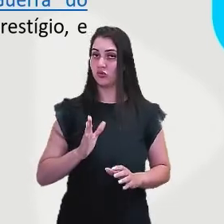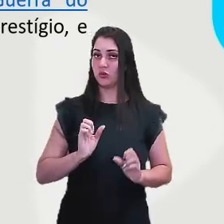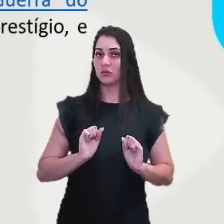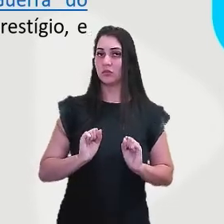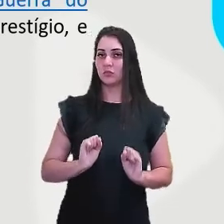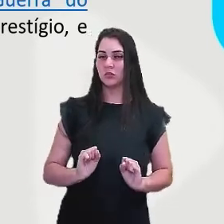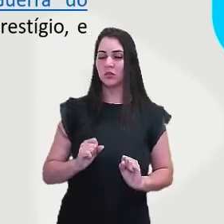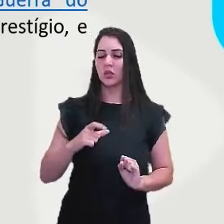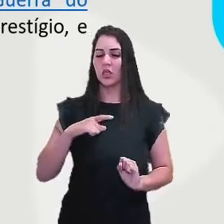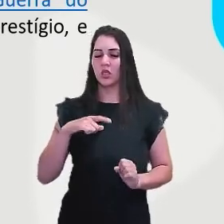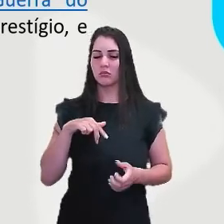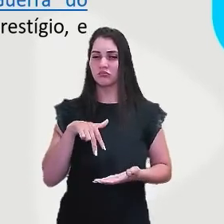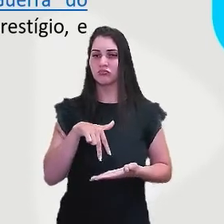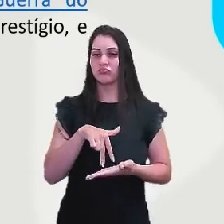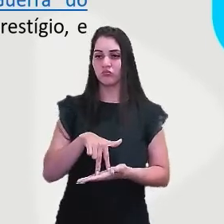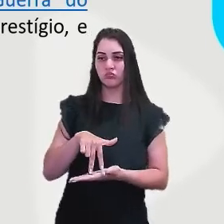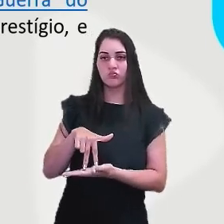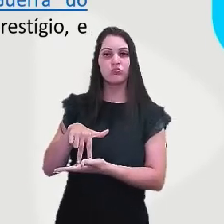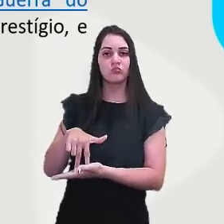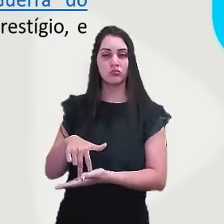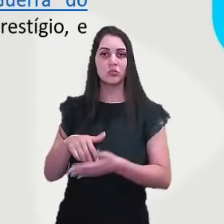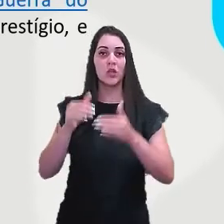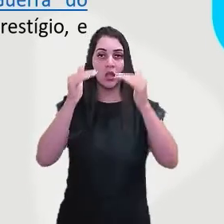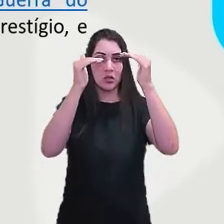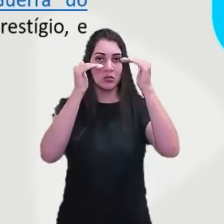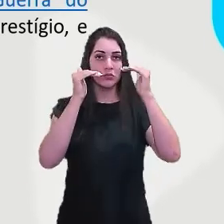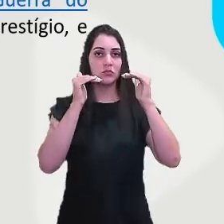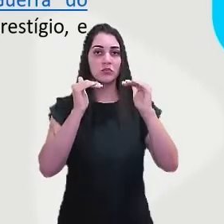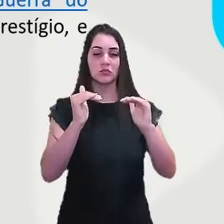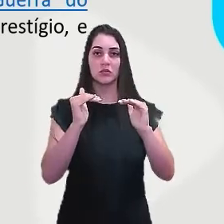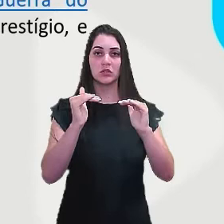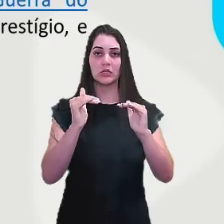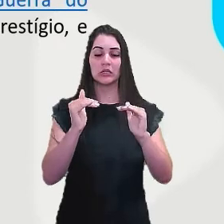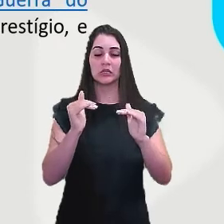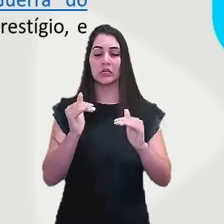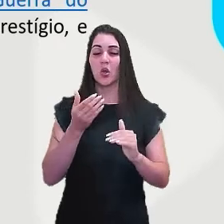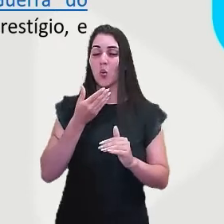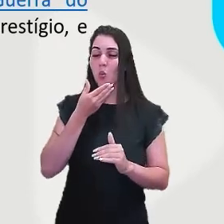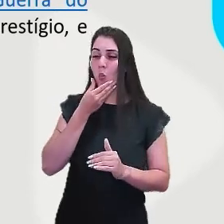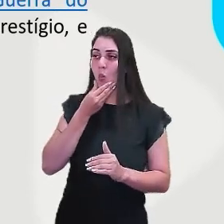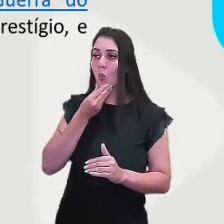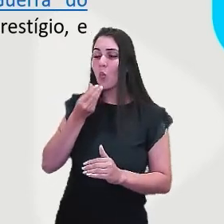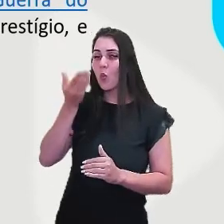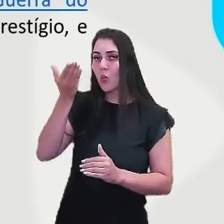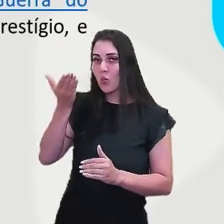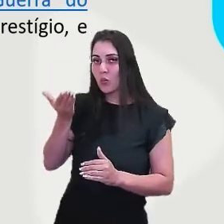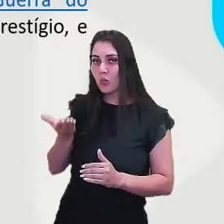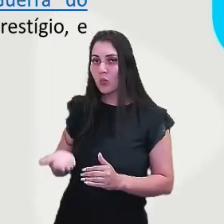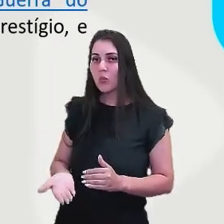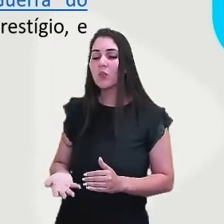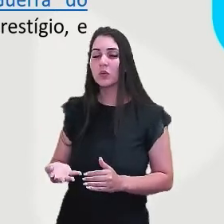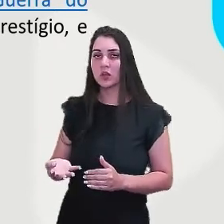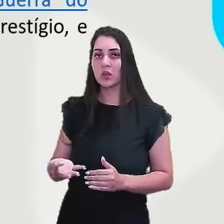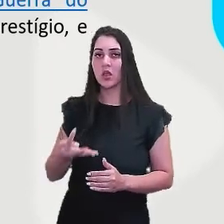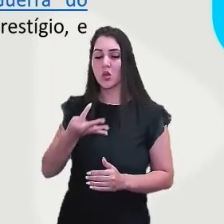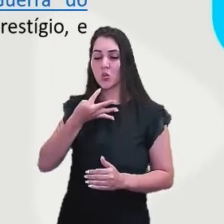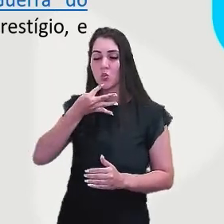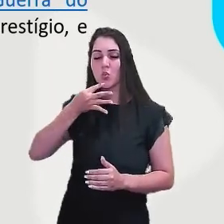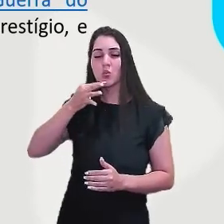os seus posicionamentos respeitados, é uma figura reconhecida dentro da